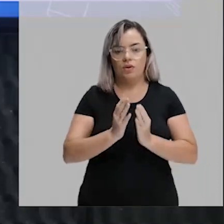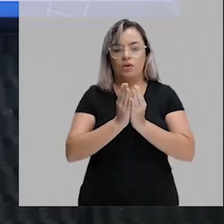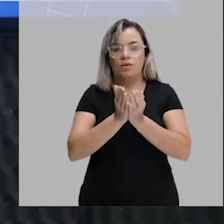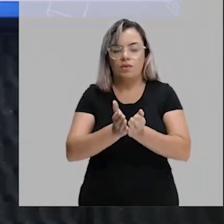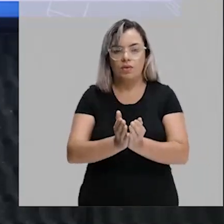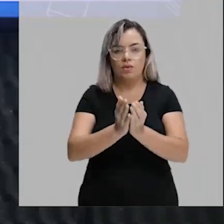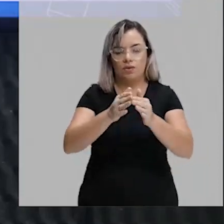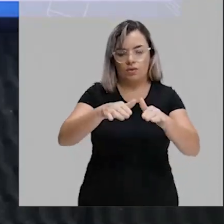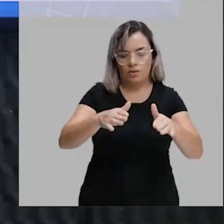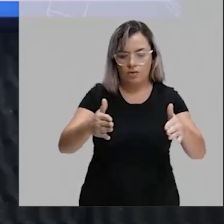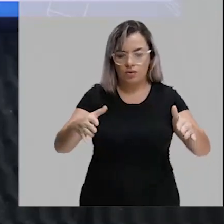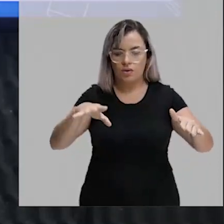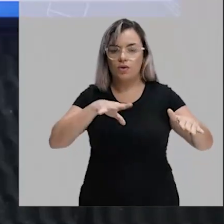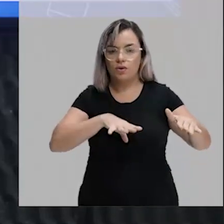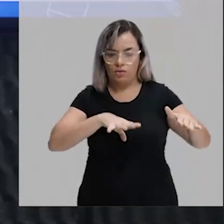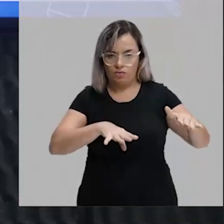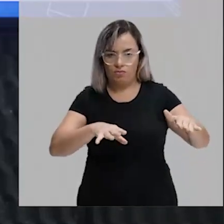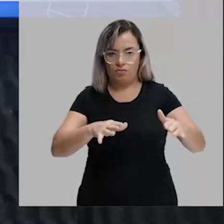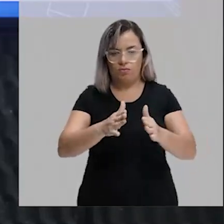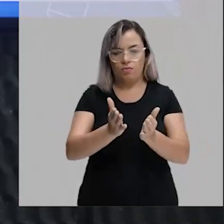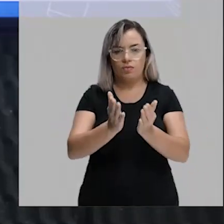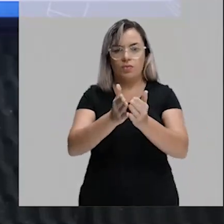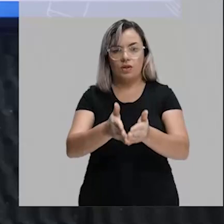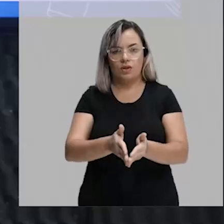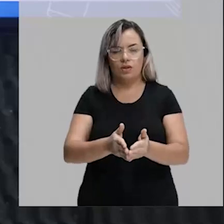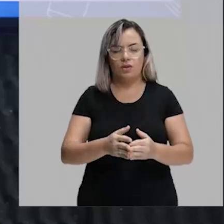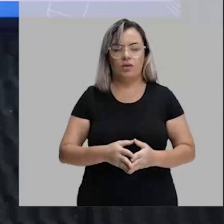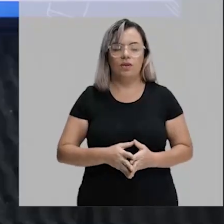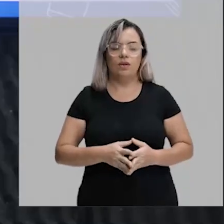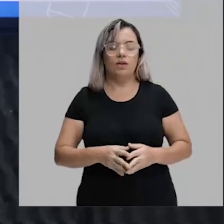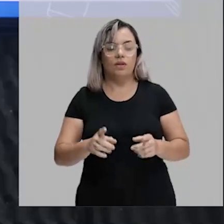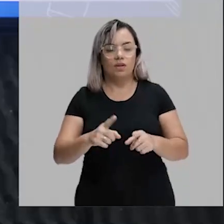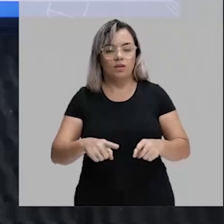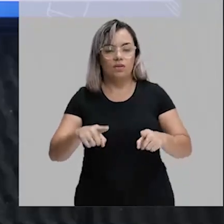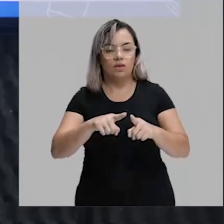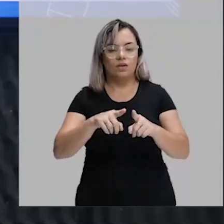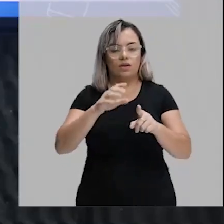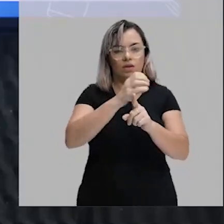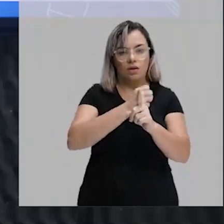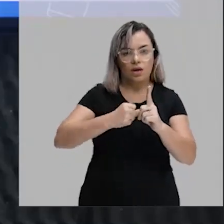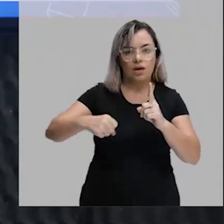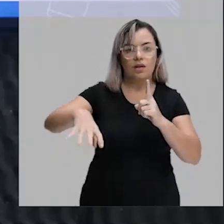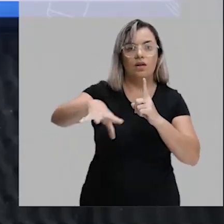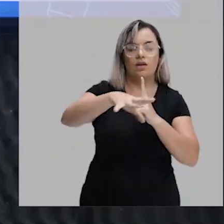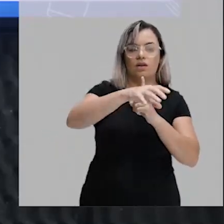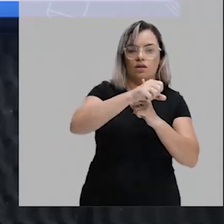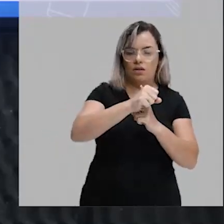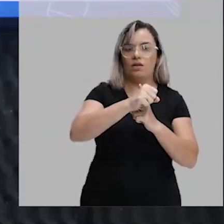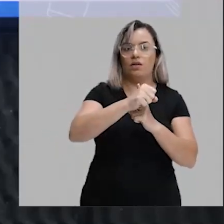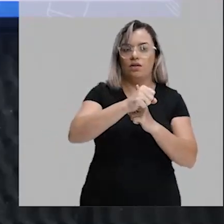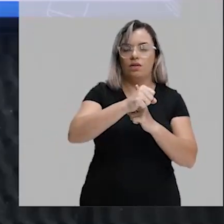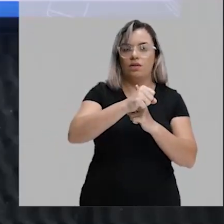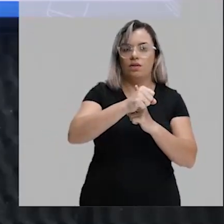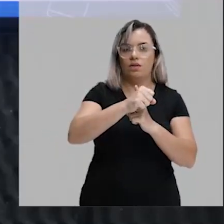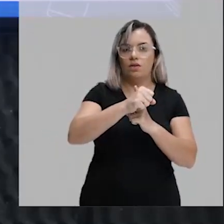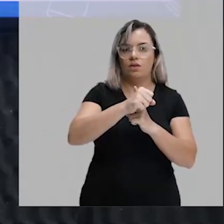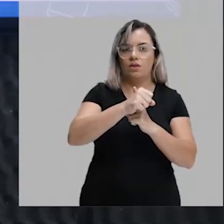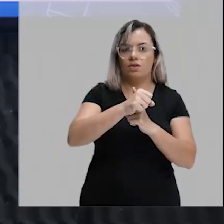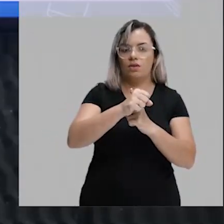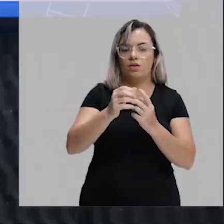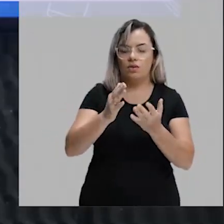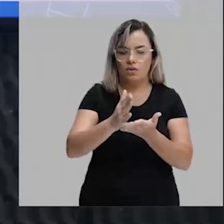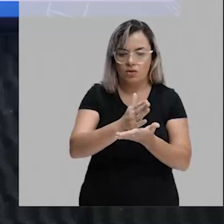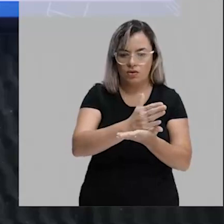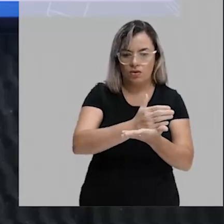né? Observe que a própria sociedade portuguesa, ela abraçou as atividades marítimas, né? Ela já estava,